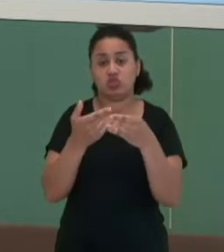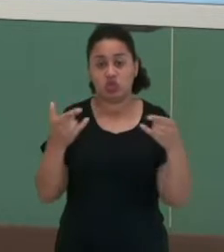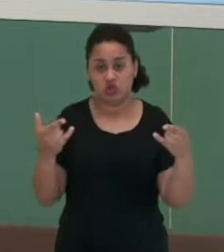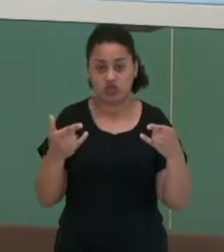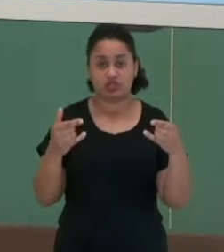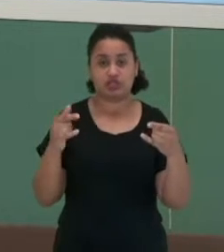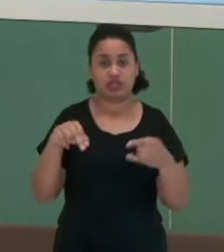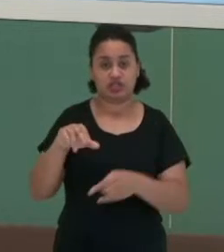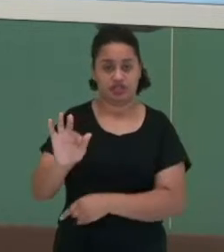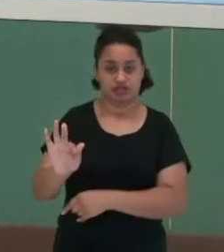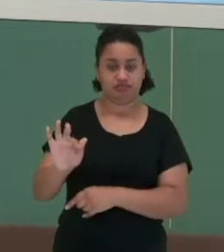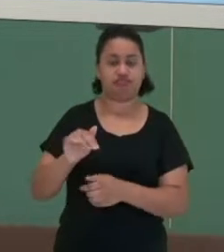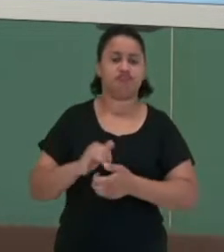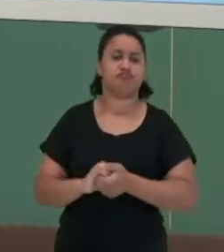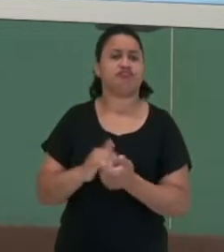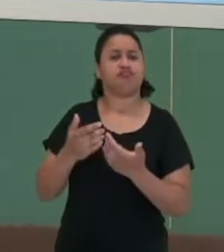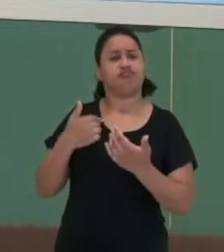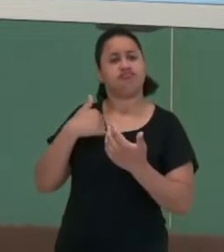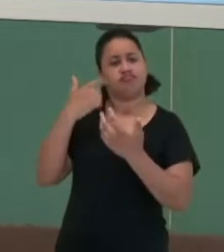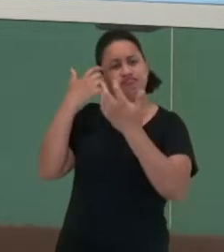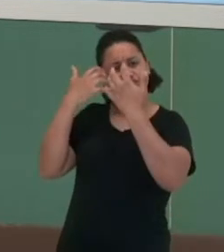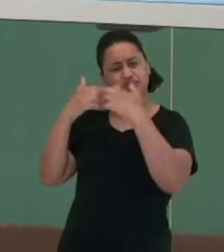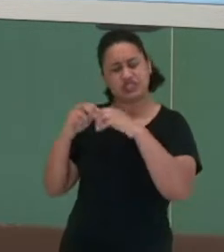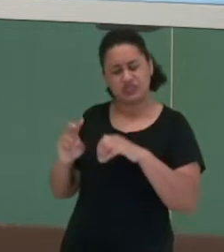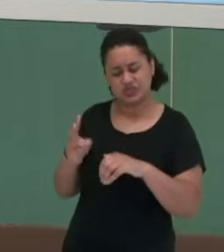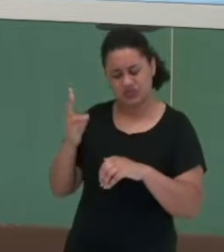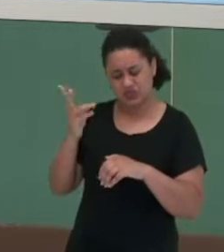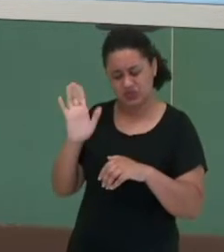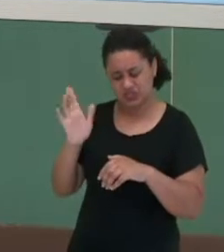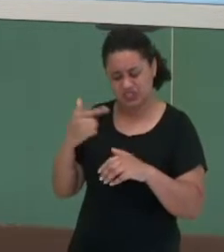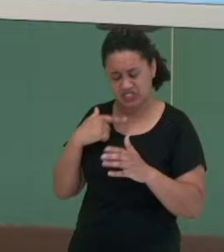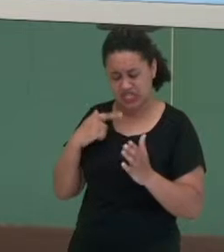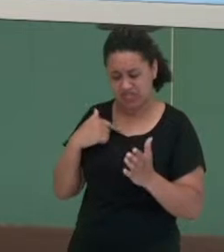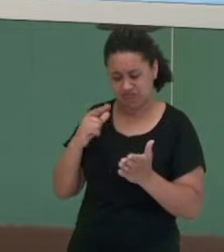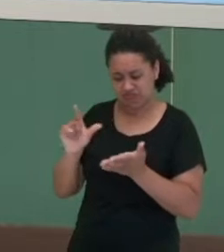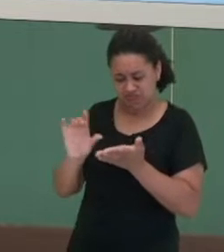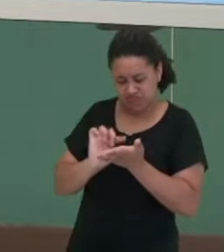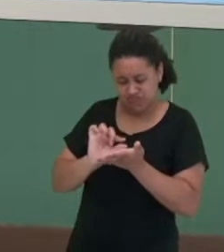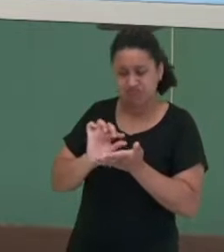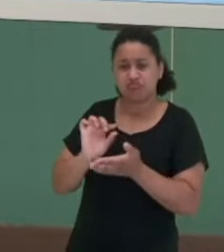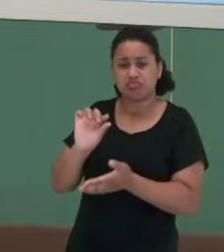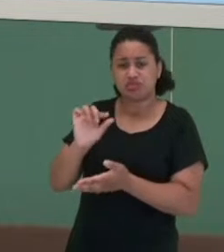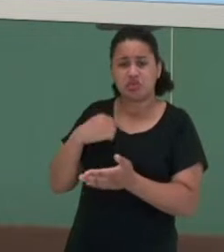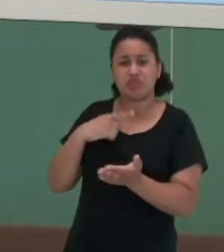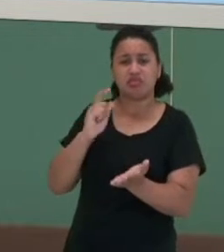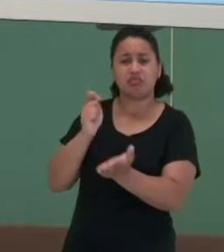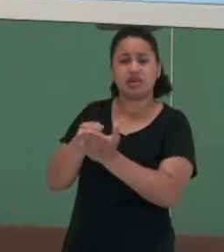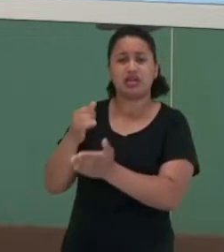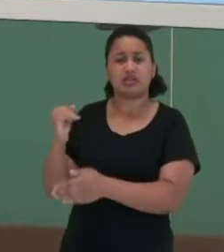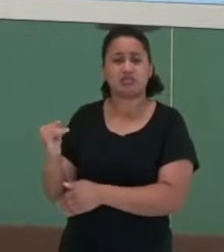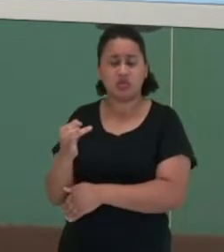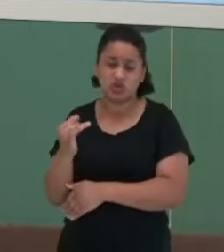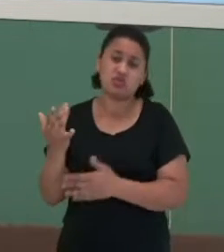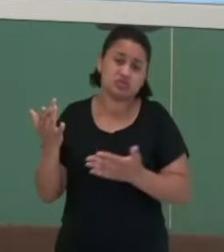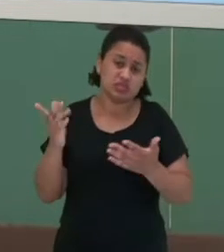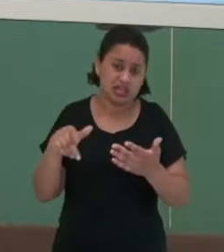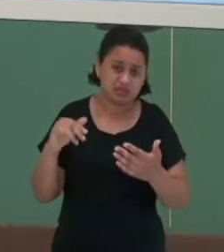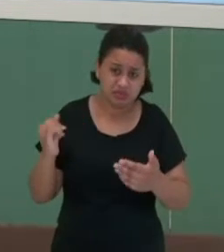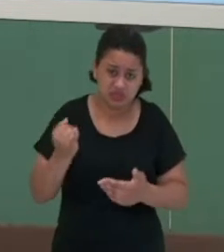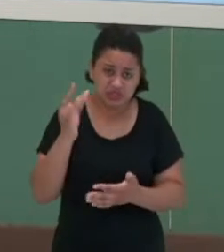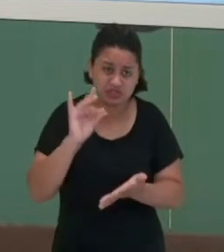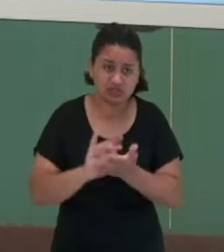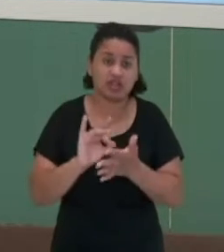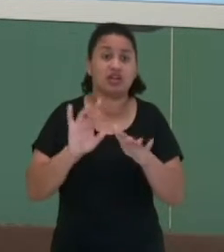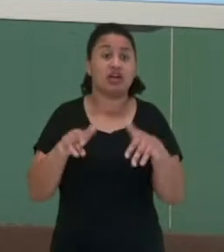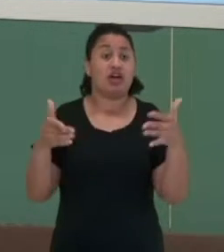Daí eu penso assim, mas um valor eu já ganho um pouquinho, eu vou pagar esse imposto ali, vai valer a pena? Nós